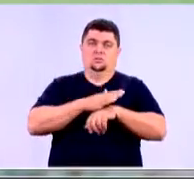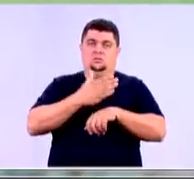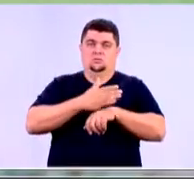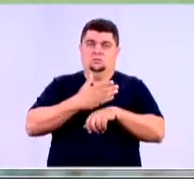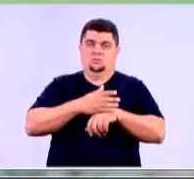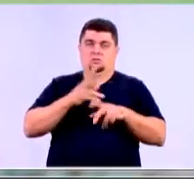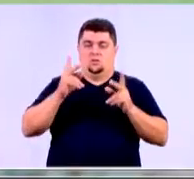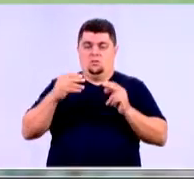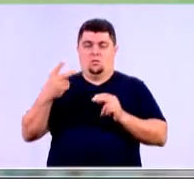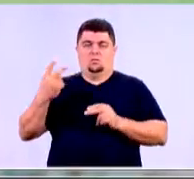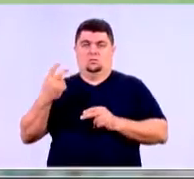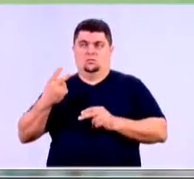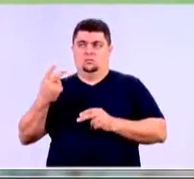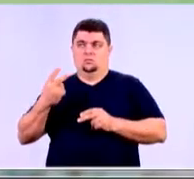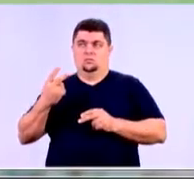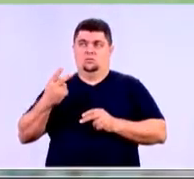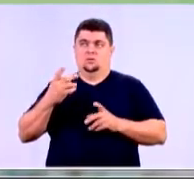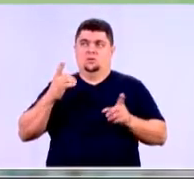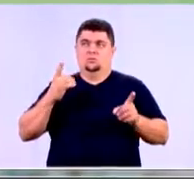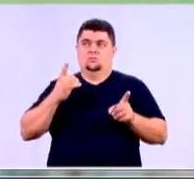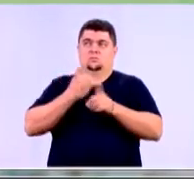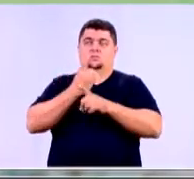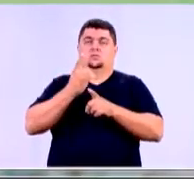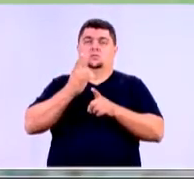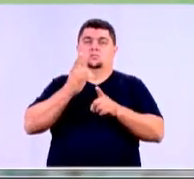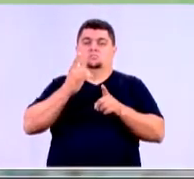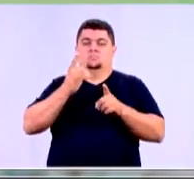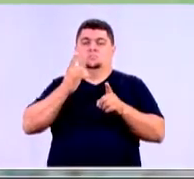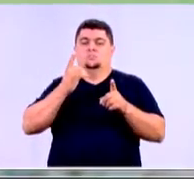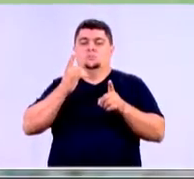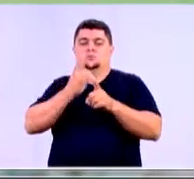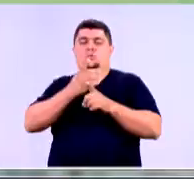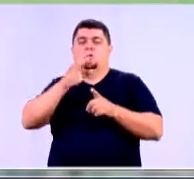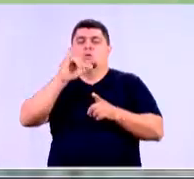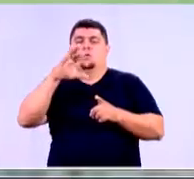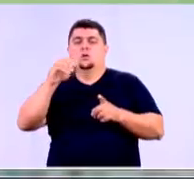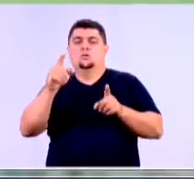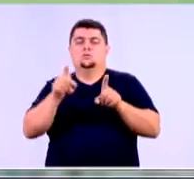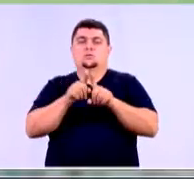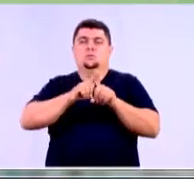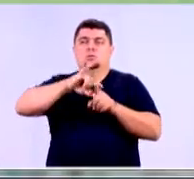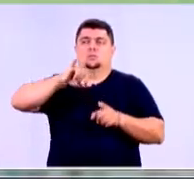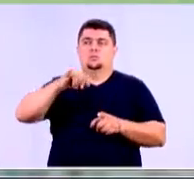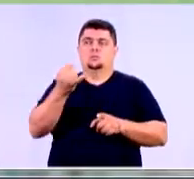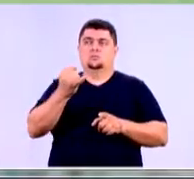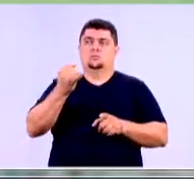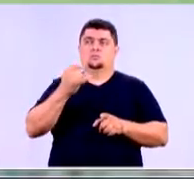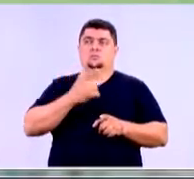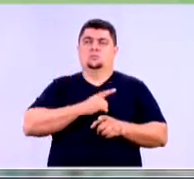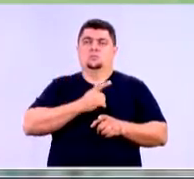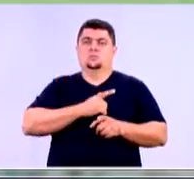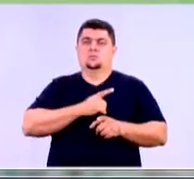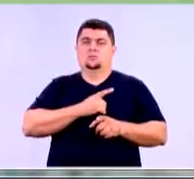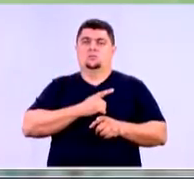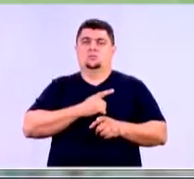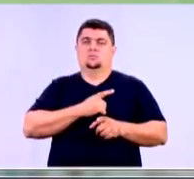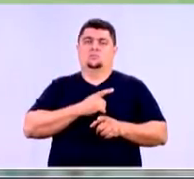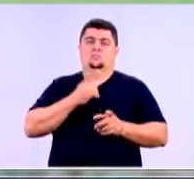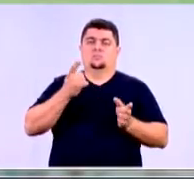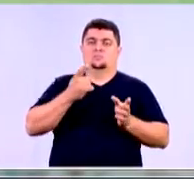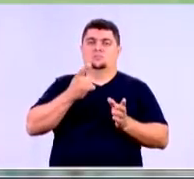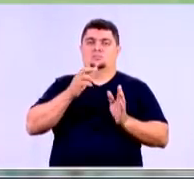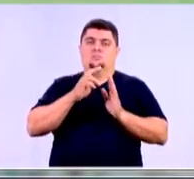ligada à teleaula 2, que é identificando e classificando riscos e oportunidades. A gente tem algumas dicas para dar sobre essa atividade,